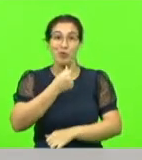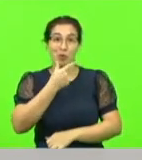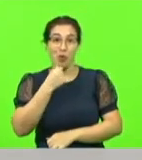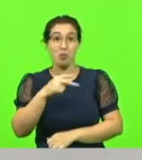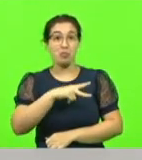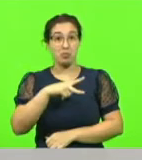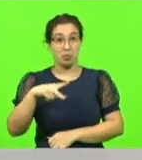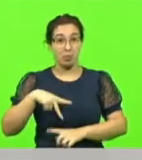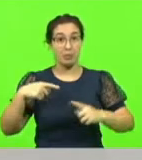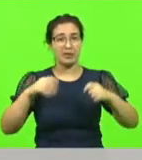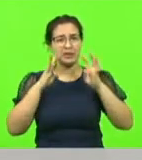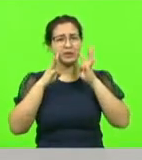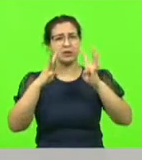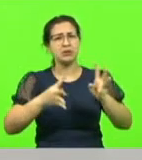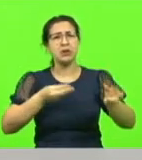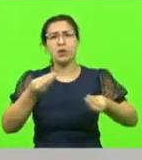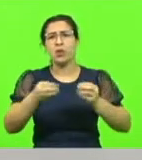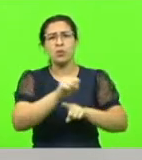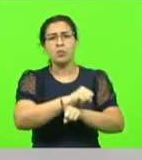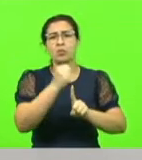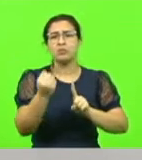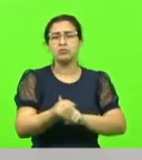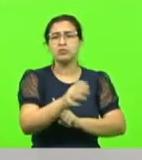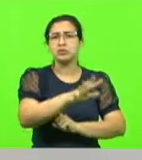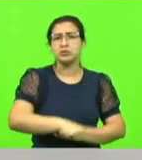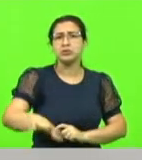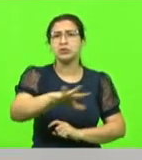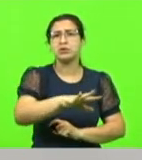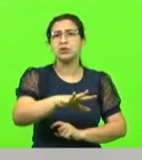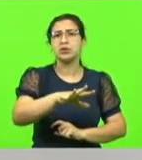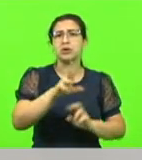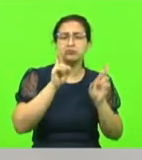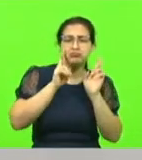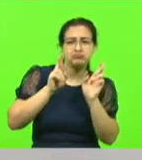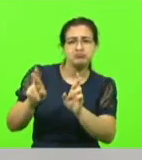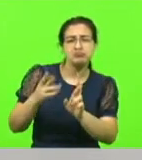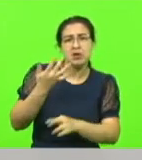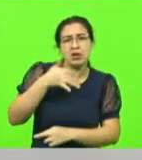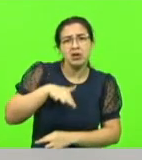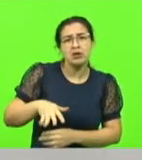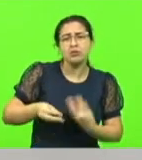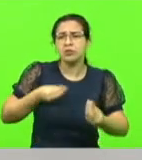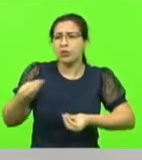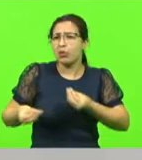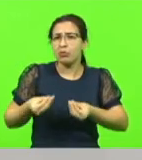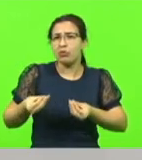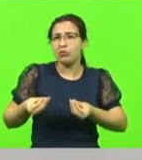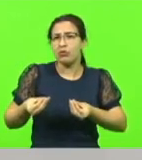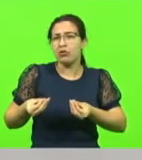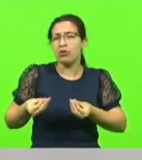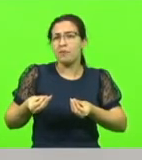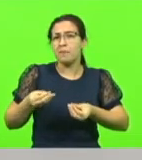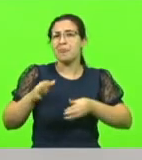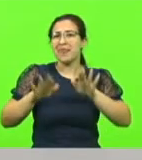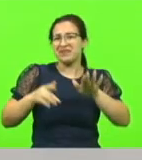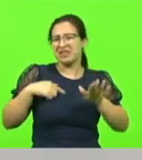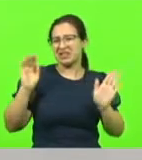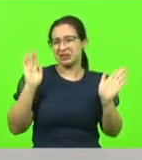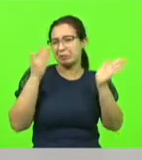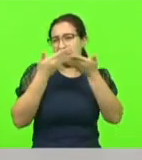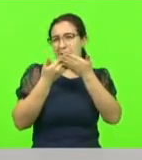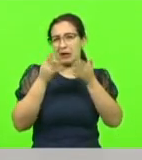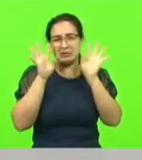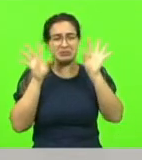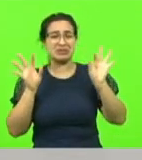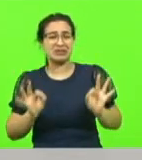sobre como a sociedade encara o respeito às crianças. Não podemos fazer de conta que não sabemos que